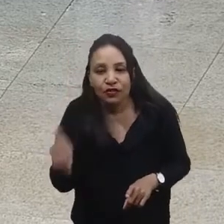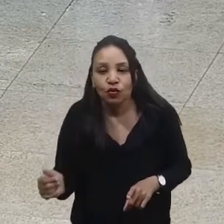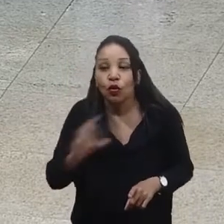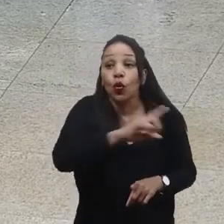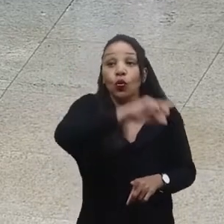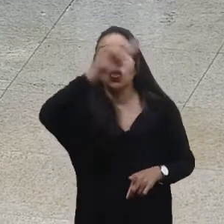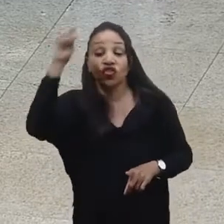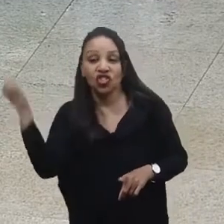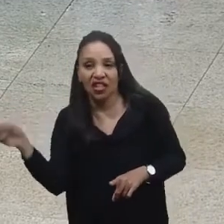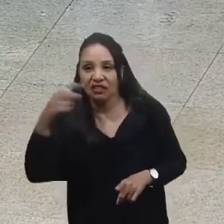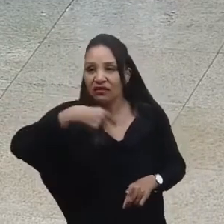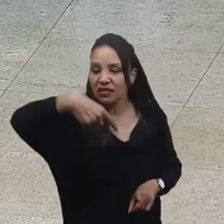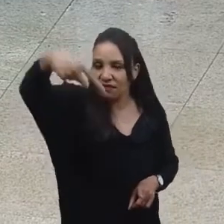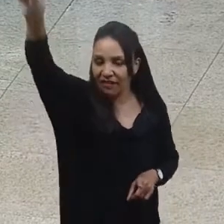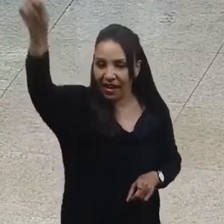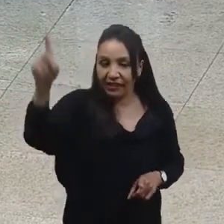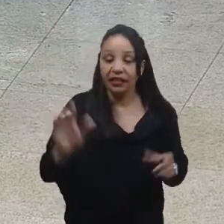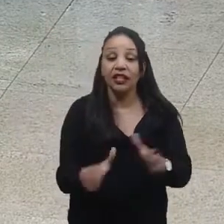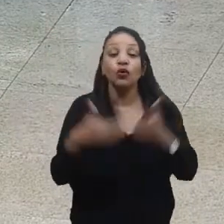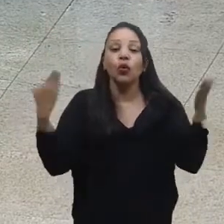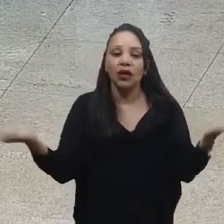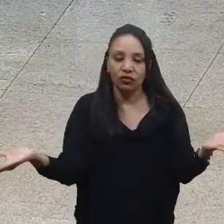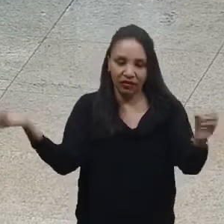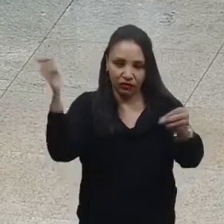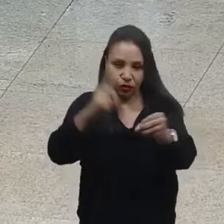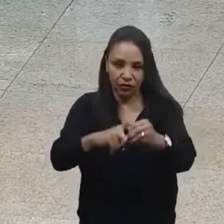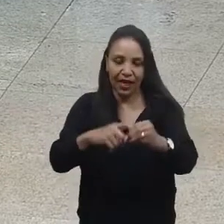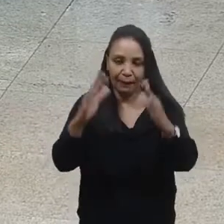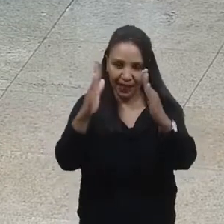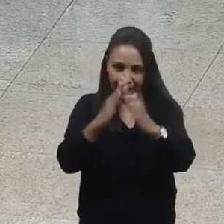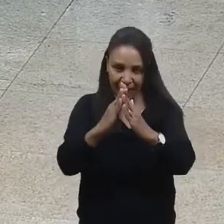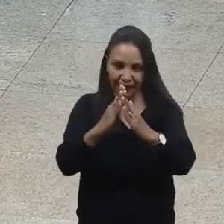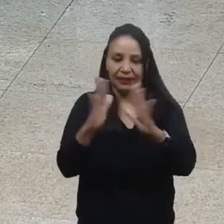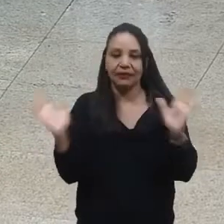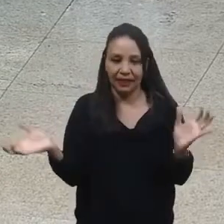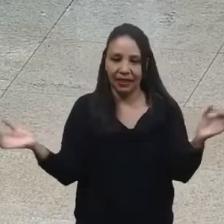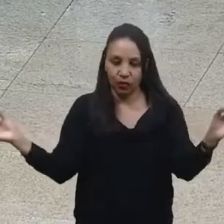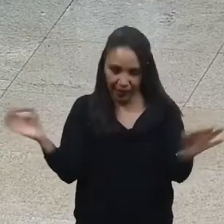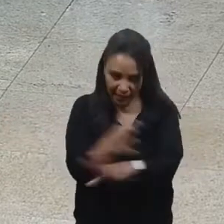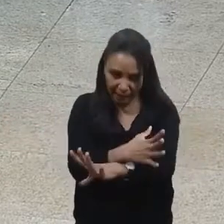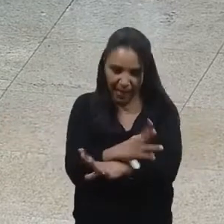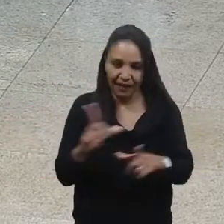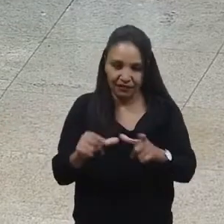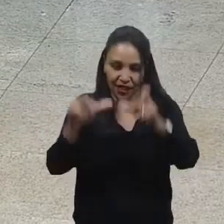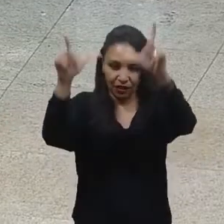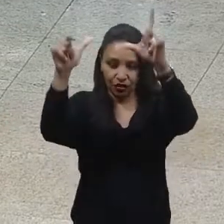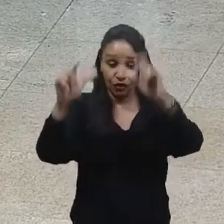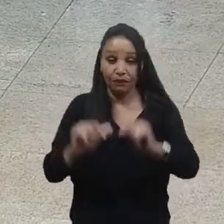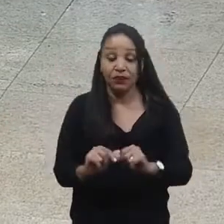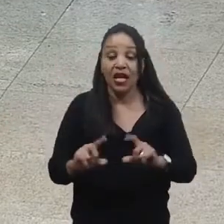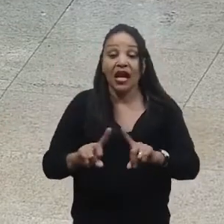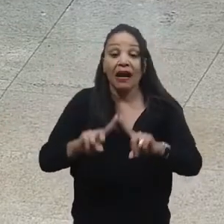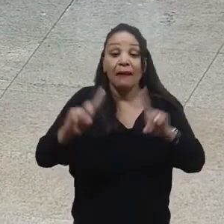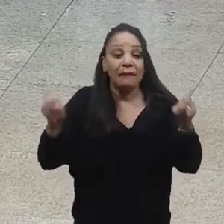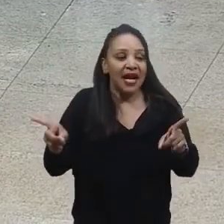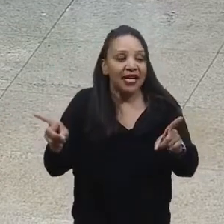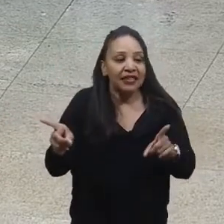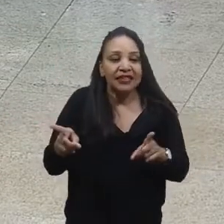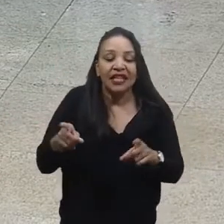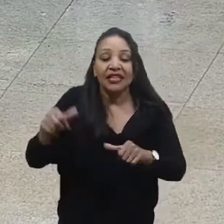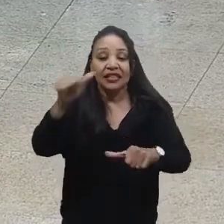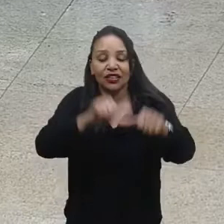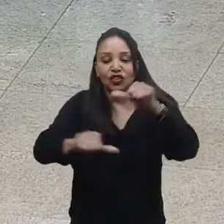dia que você vem o fim da viagem é que torna essa viagem maravilhosa o fim do nessa